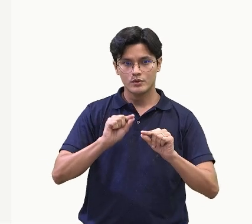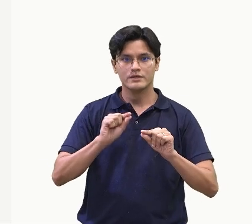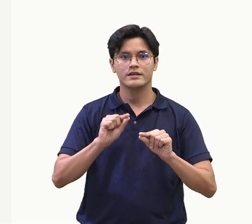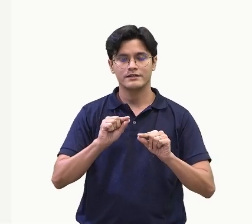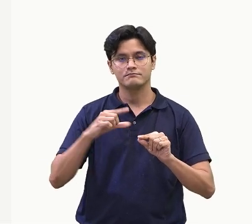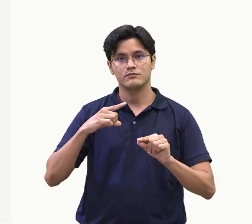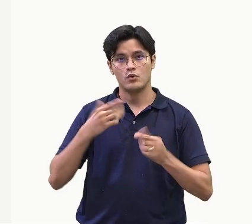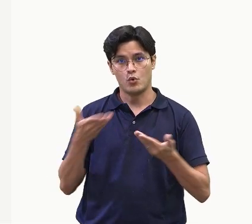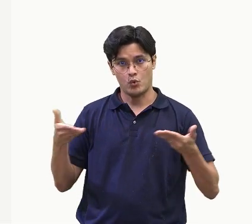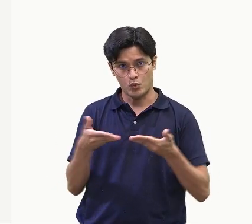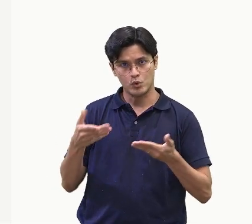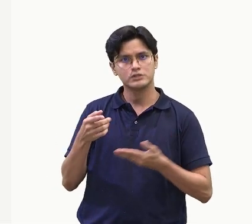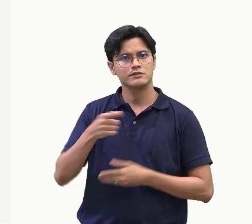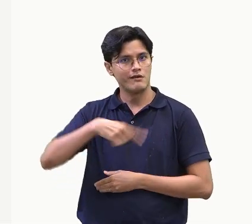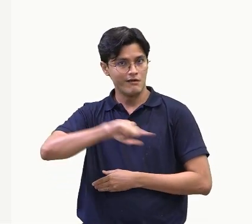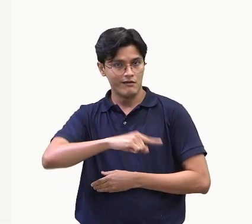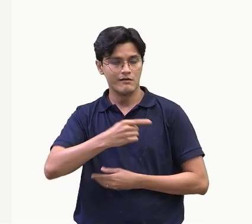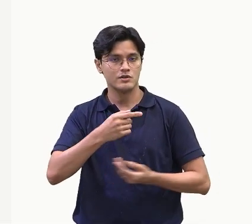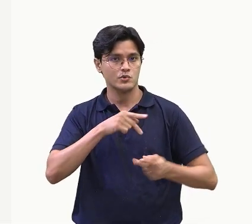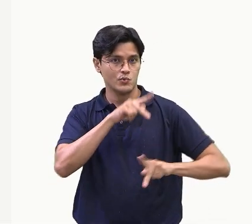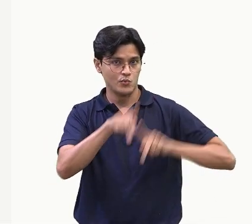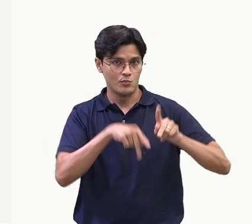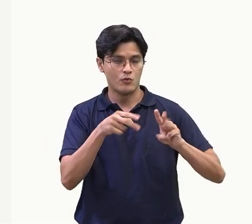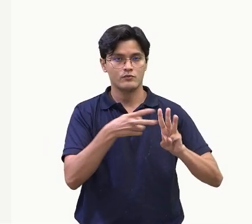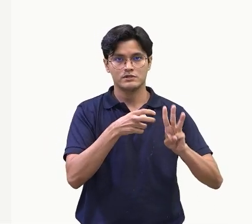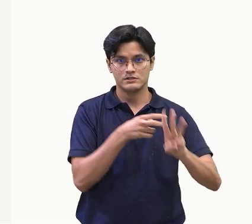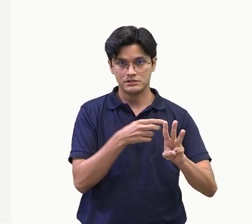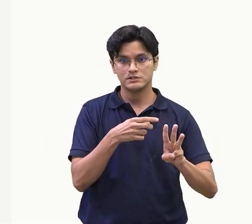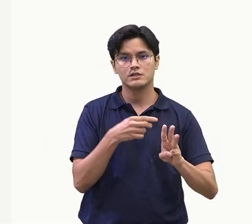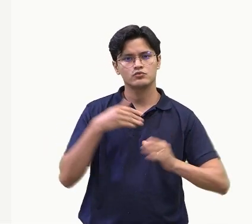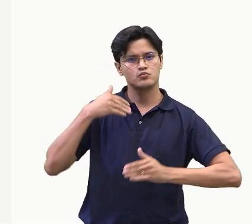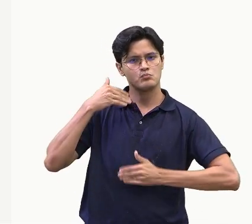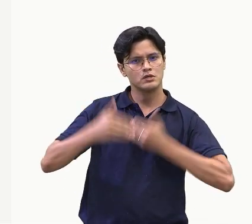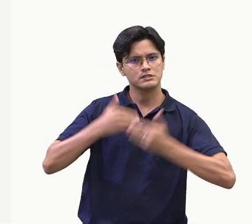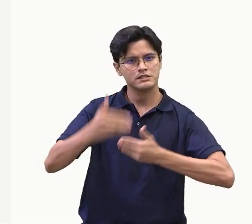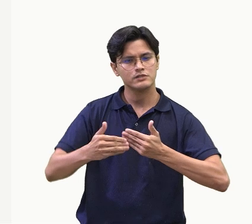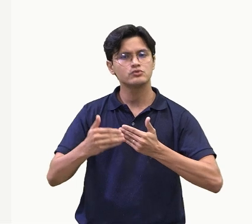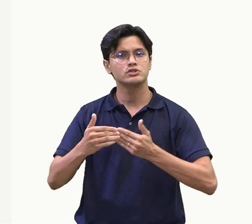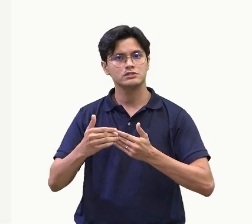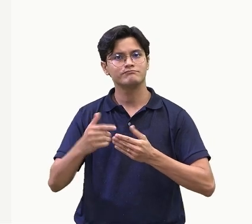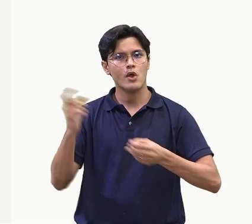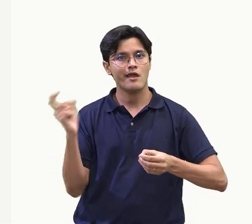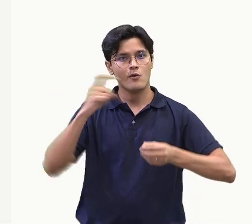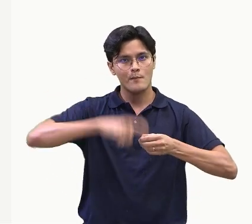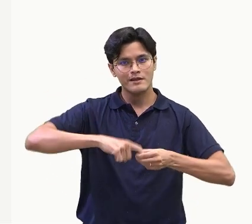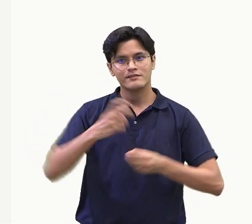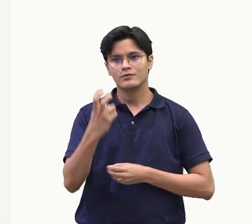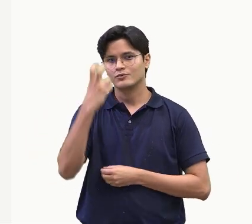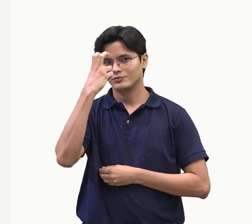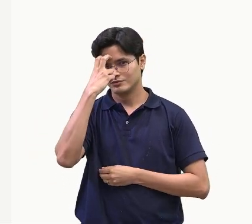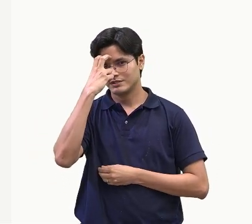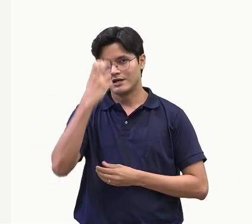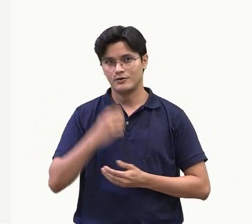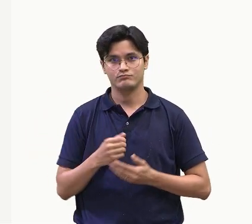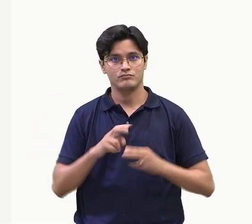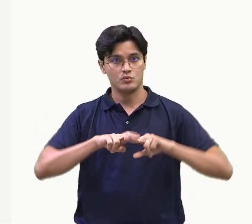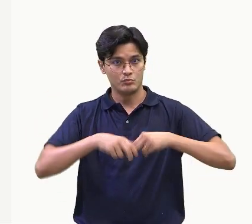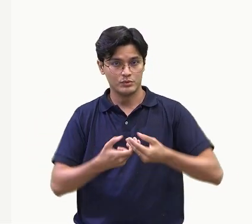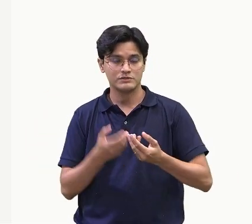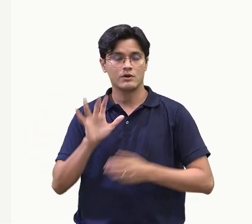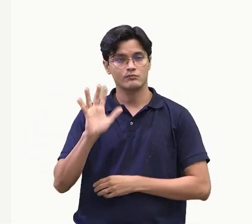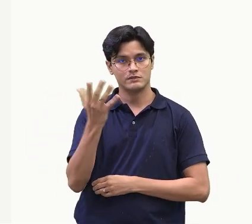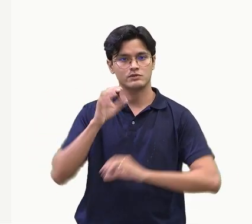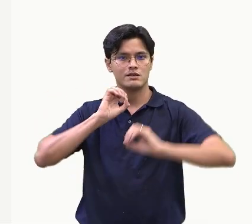do Mapudungun, que é a língua oficial deles, né, está ocorrendo dentro das escolas